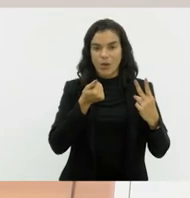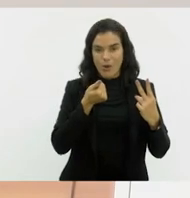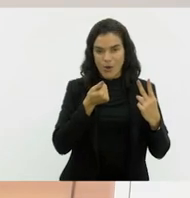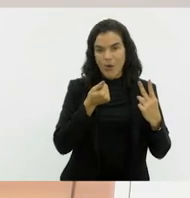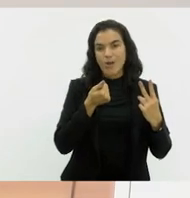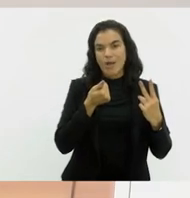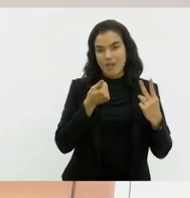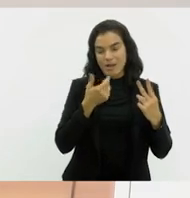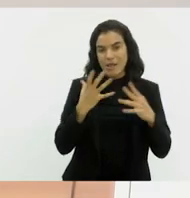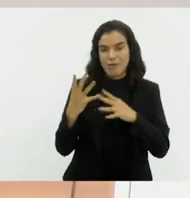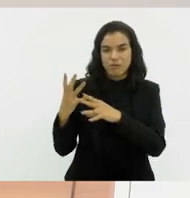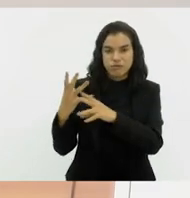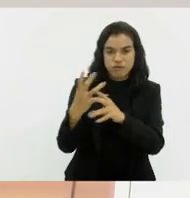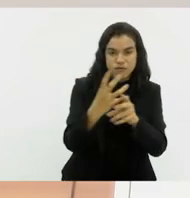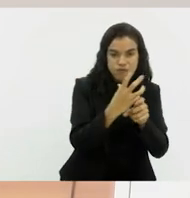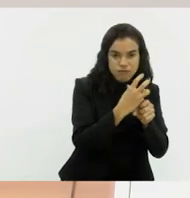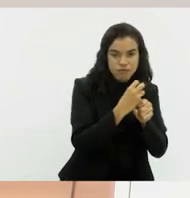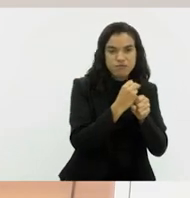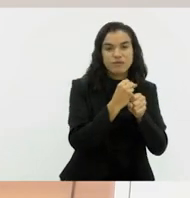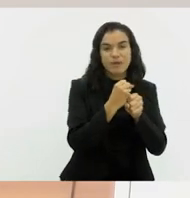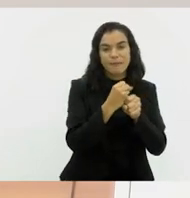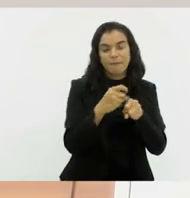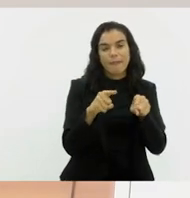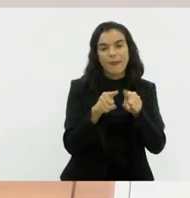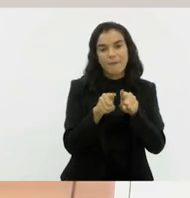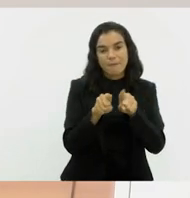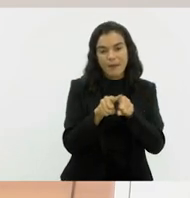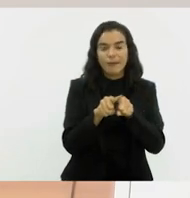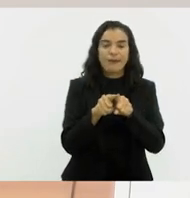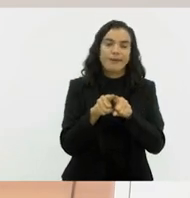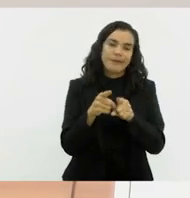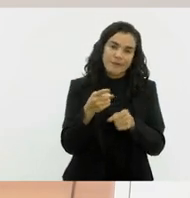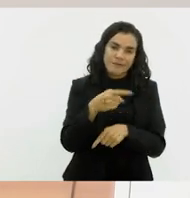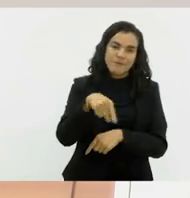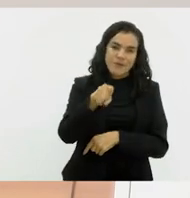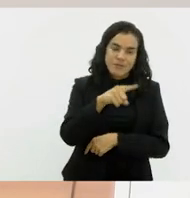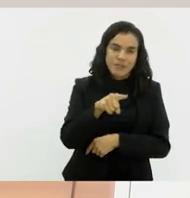dados do Estado e todo esse processo que todos os senhores